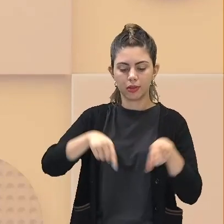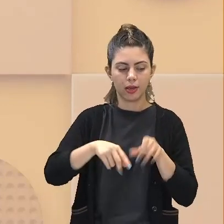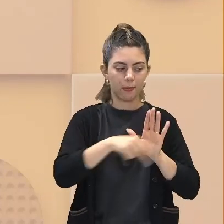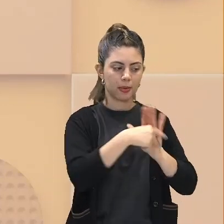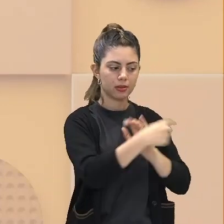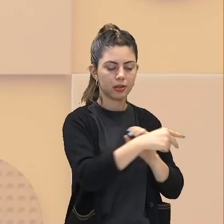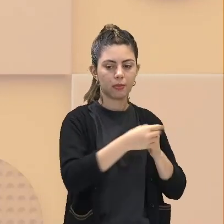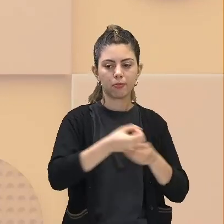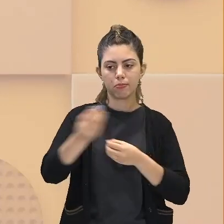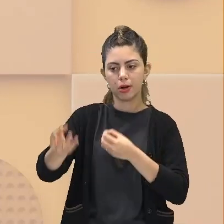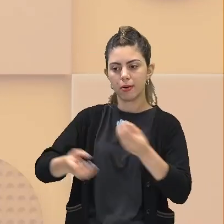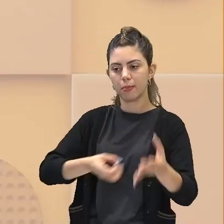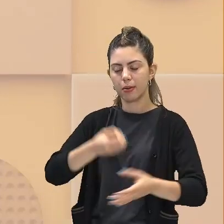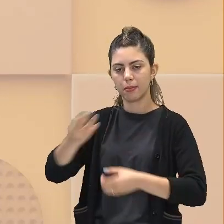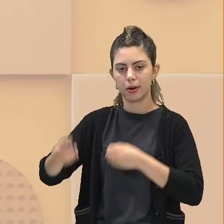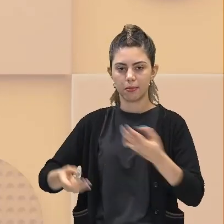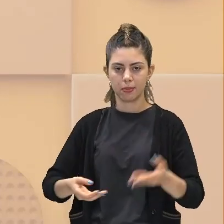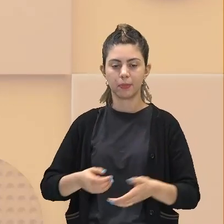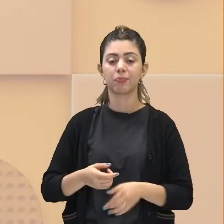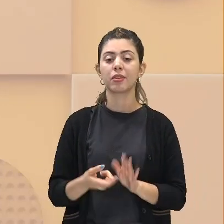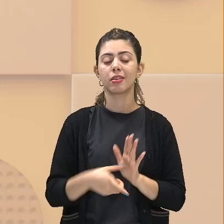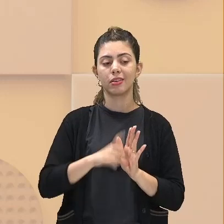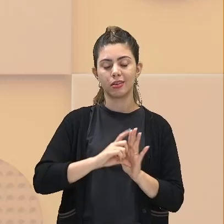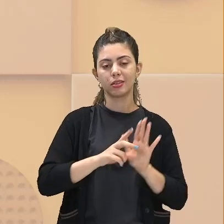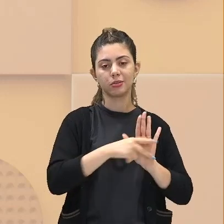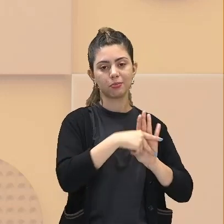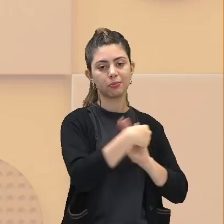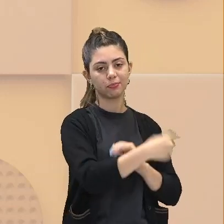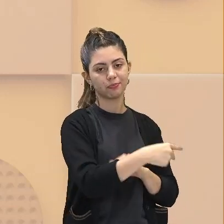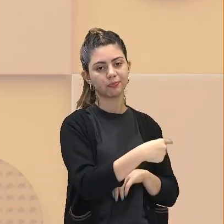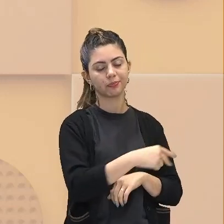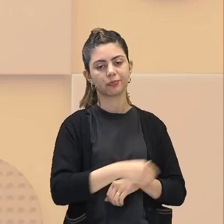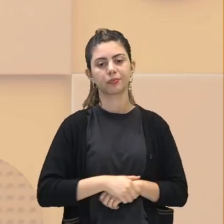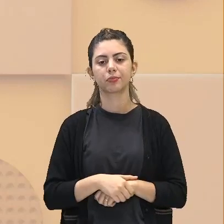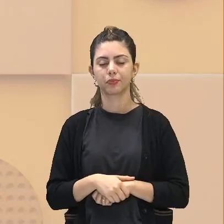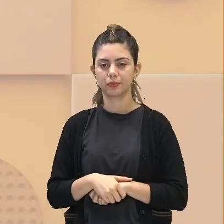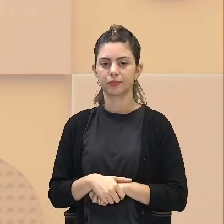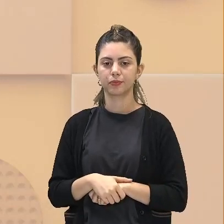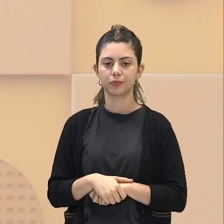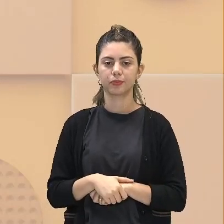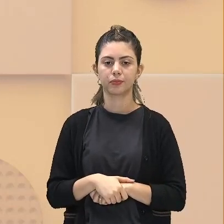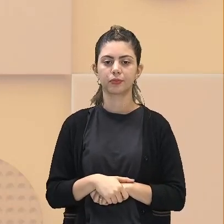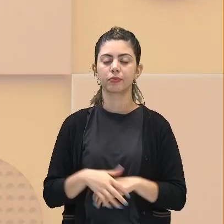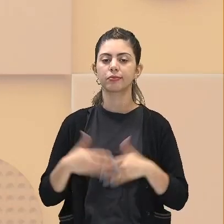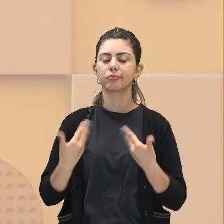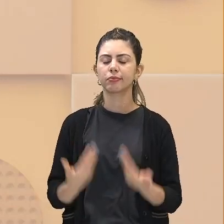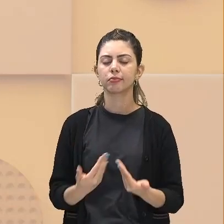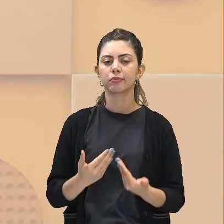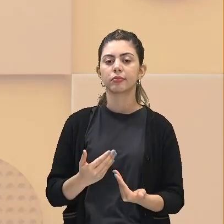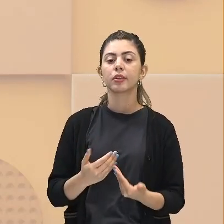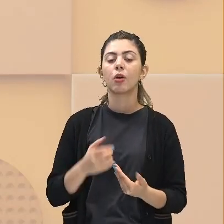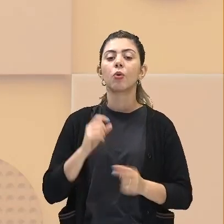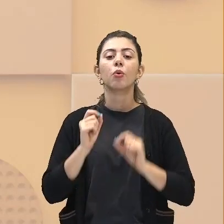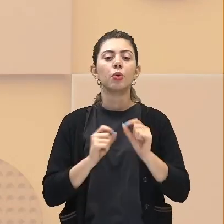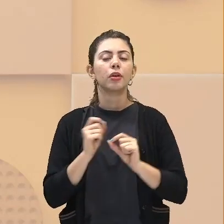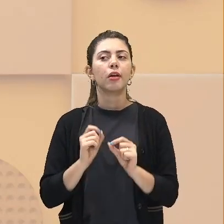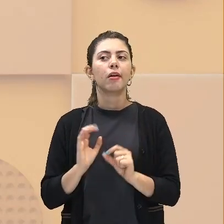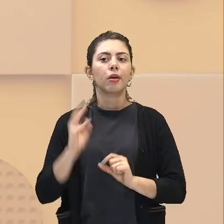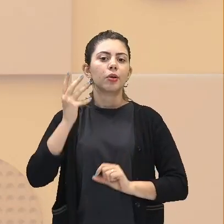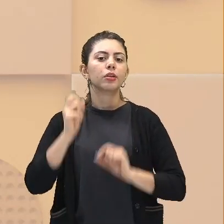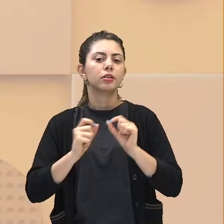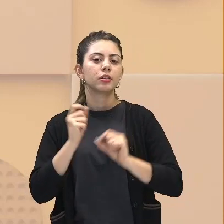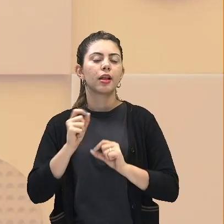toma todos os bens da igreja, certo? Então, como parte da reforma, ele vai ordenar